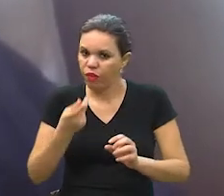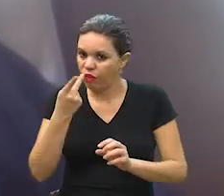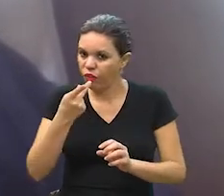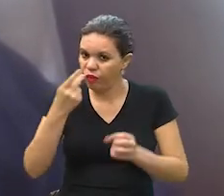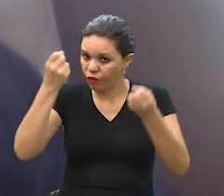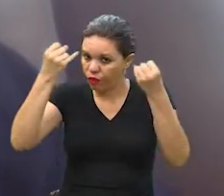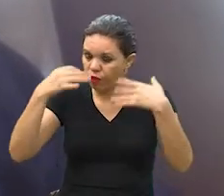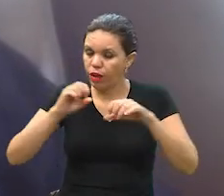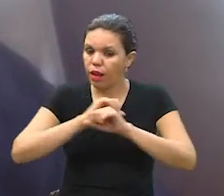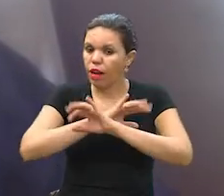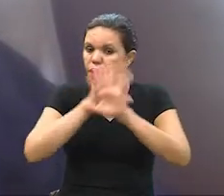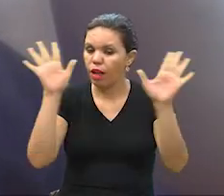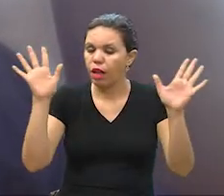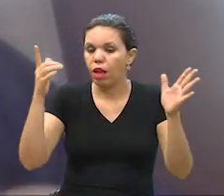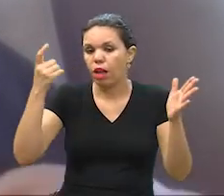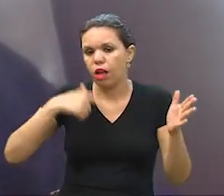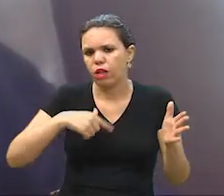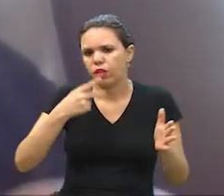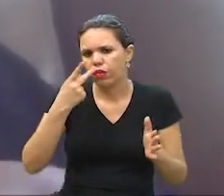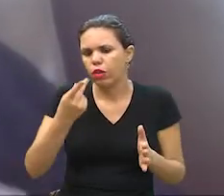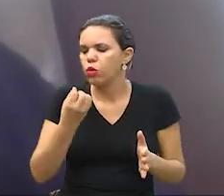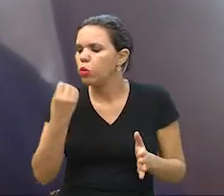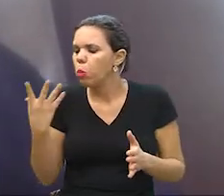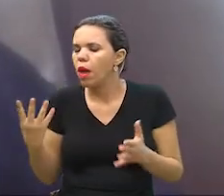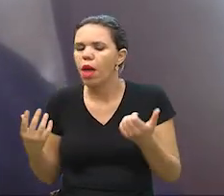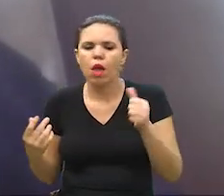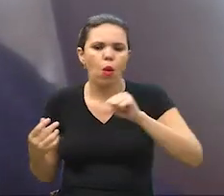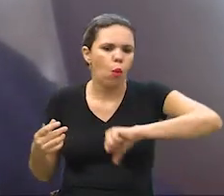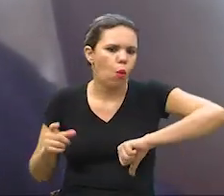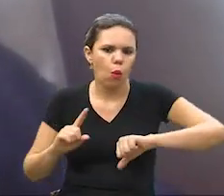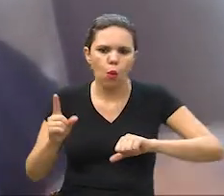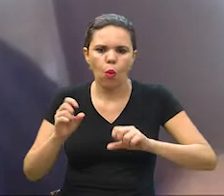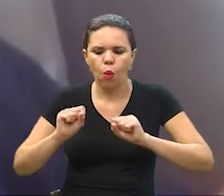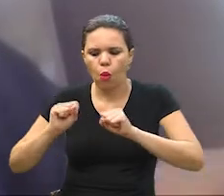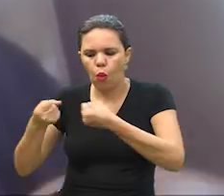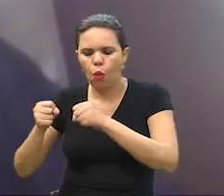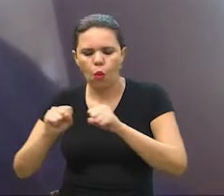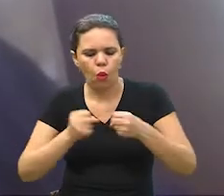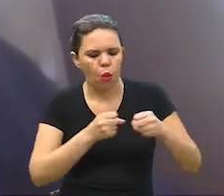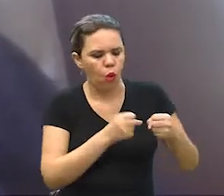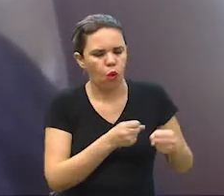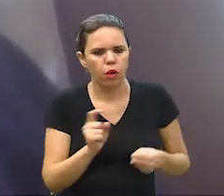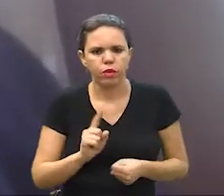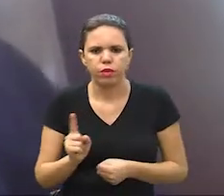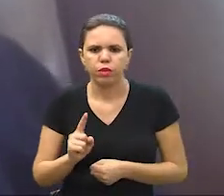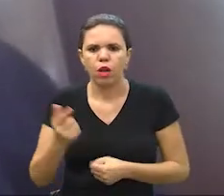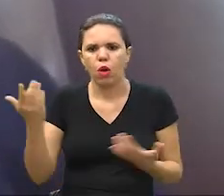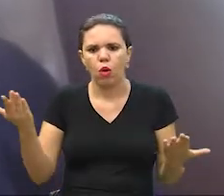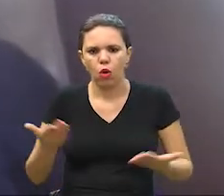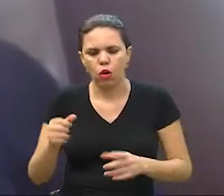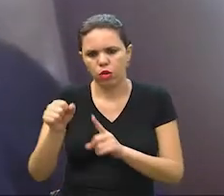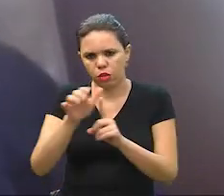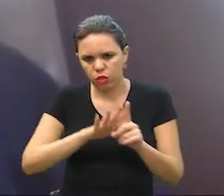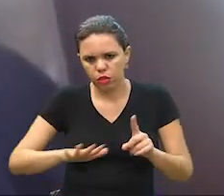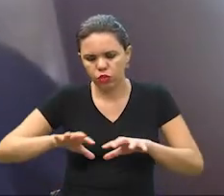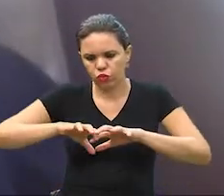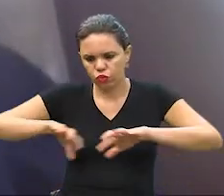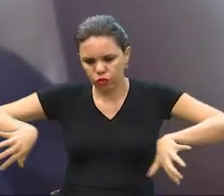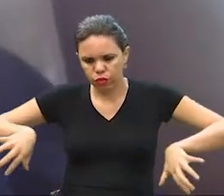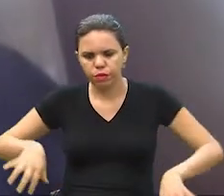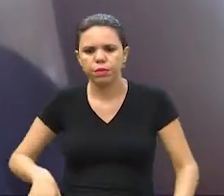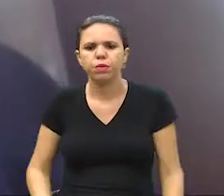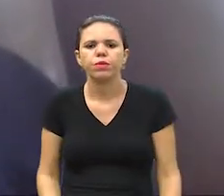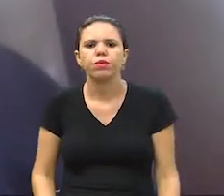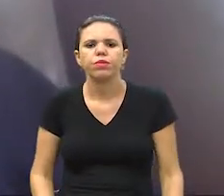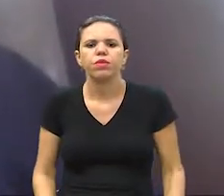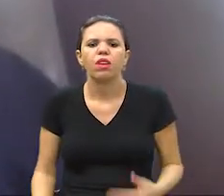muito claro. E não estou aqui falando do bem e do mal e tentando defender fulano ou beltrano, porque hoje a sociedade está dividida